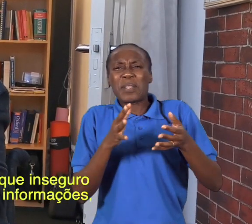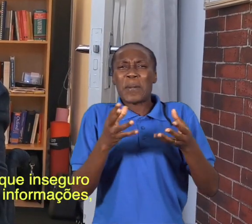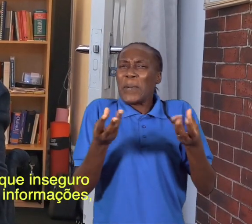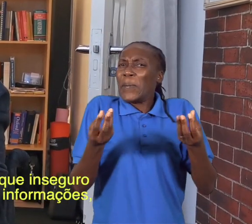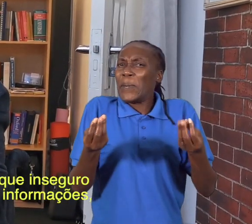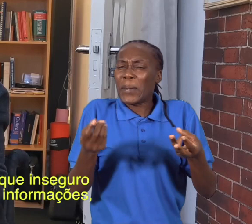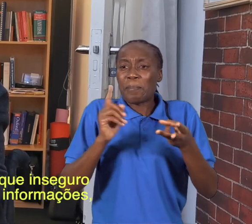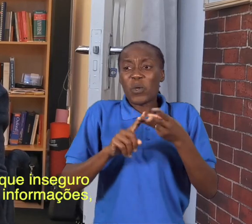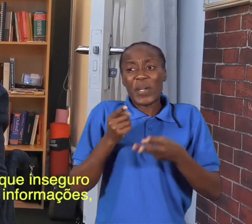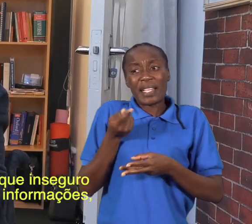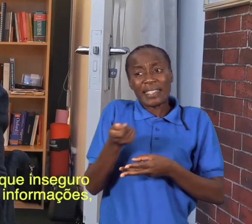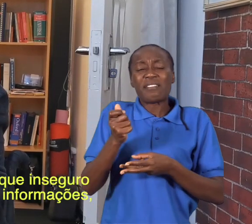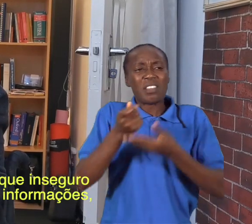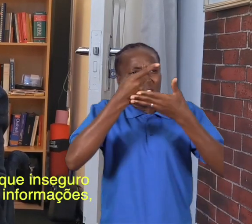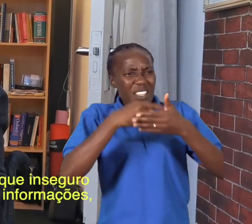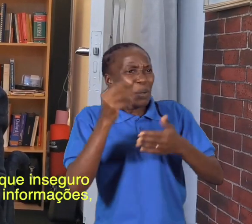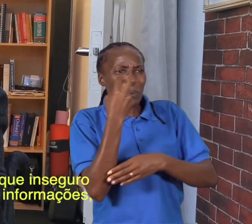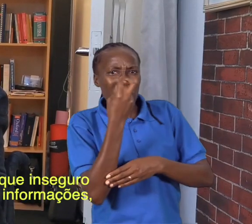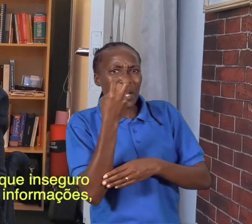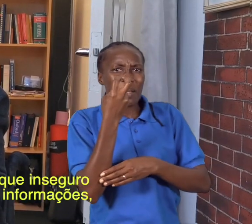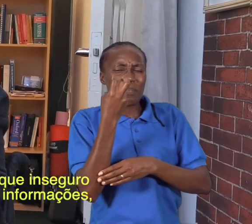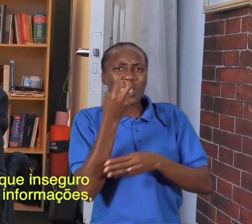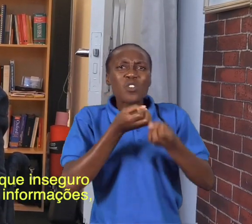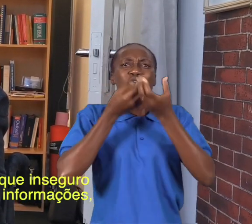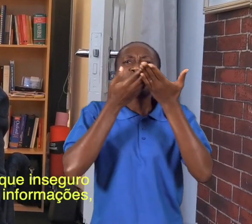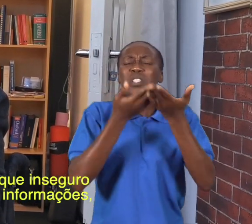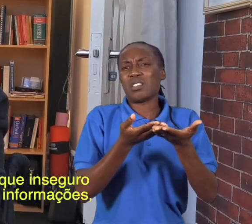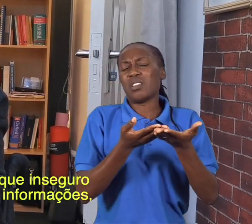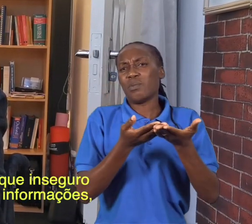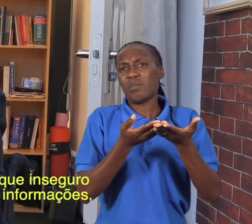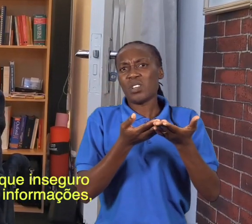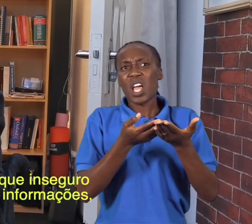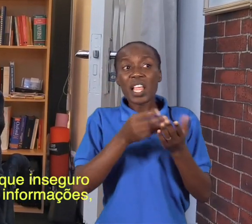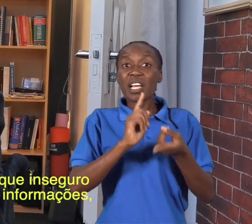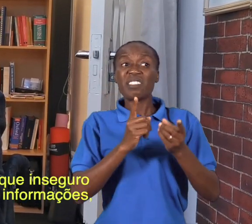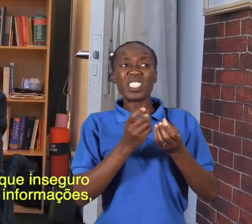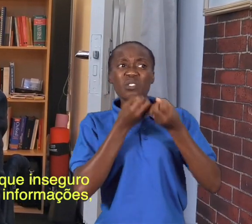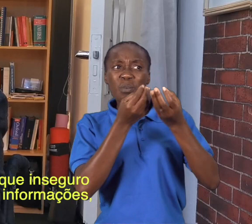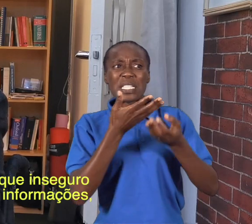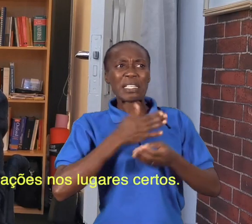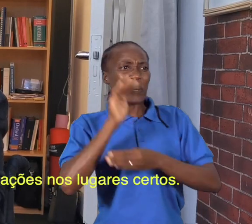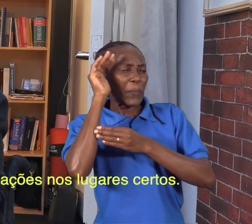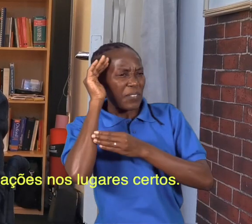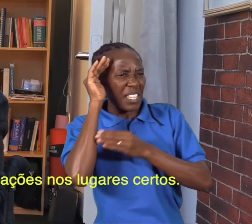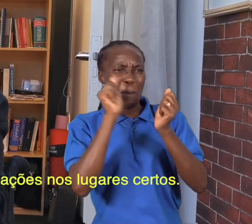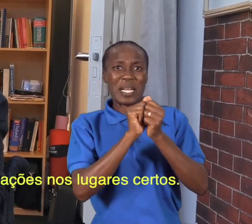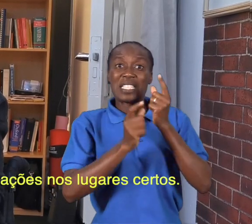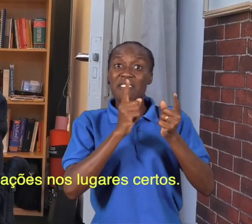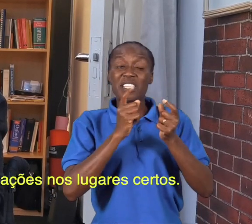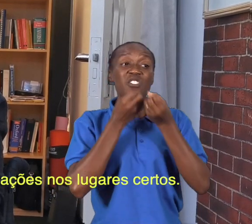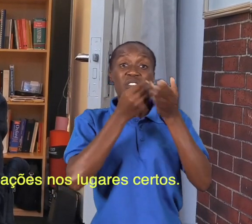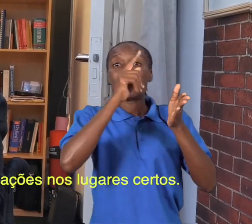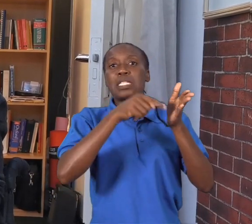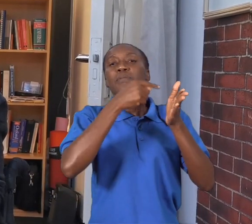ele fique inseguro, ou então que ele também vá à busca de informações, mas talvez não vá à busca